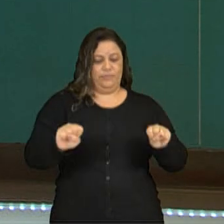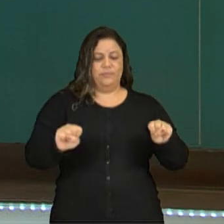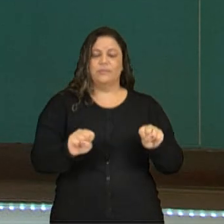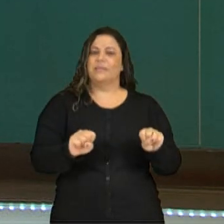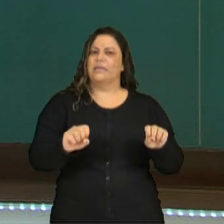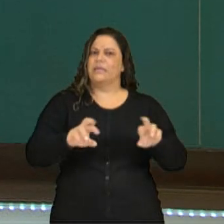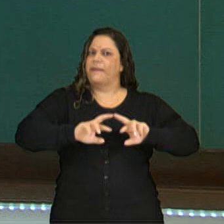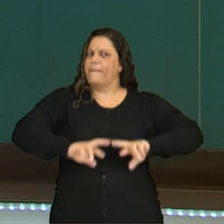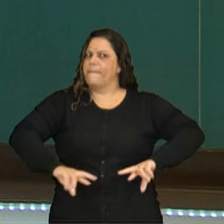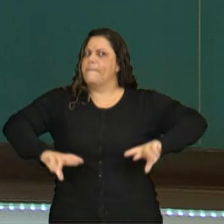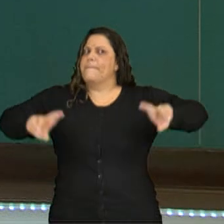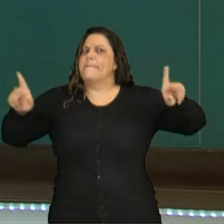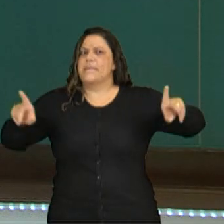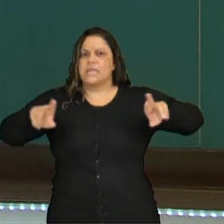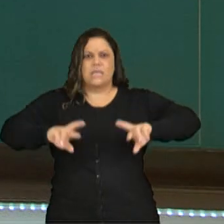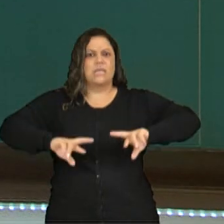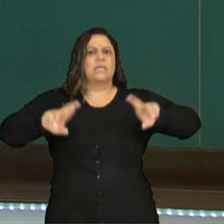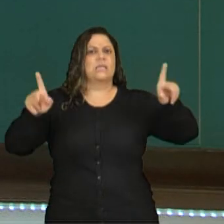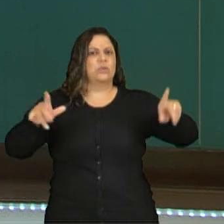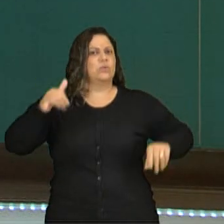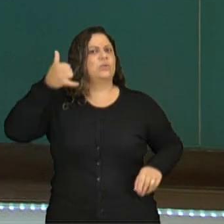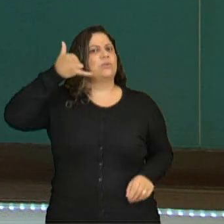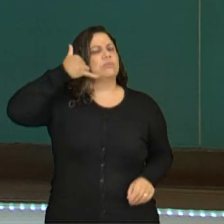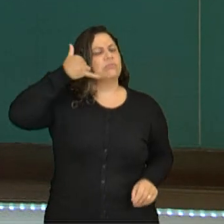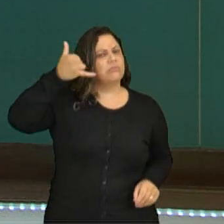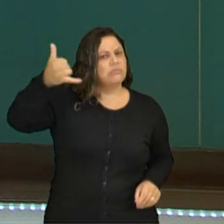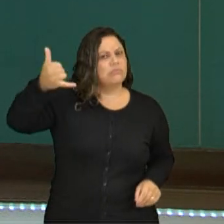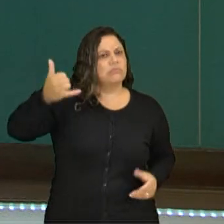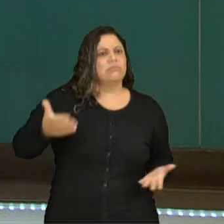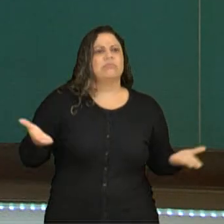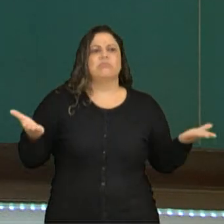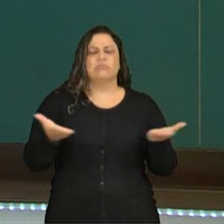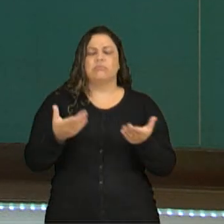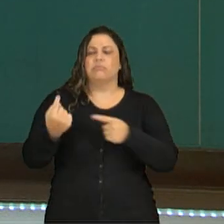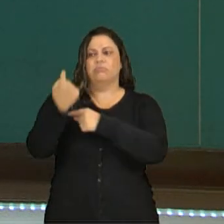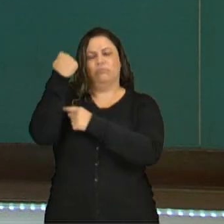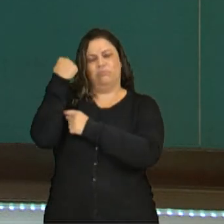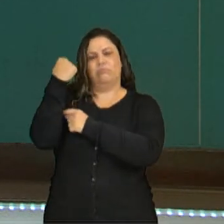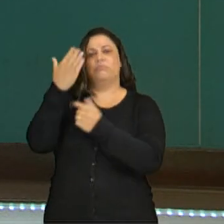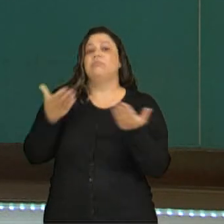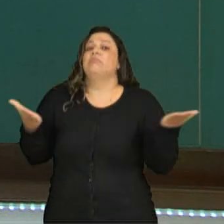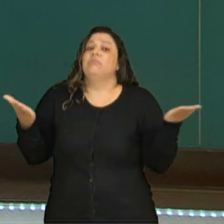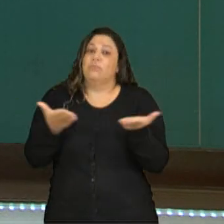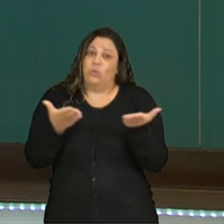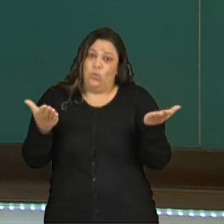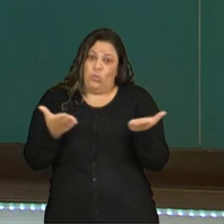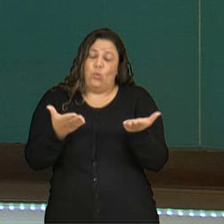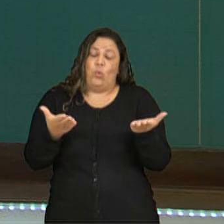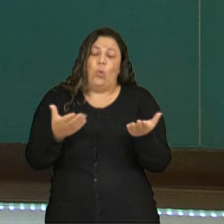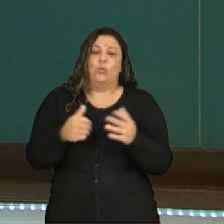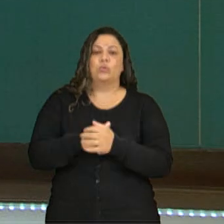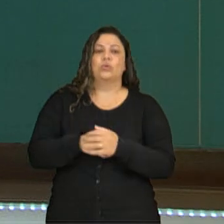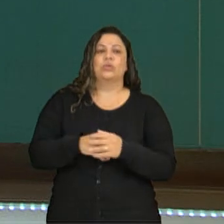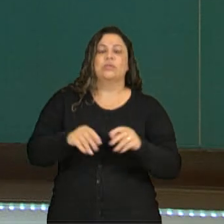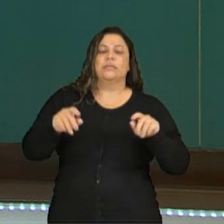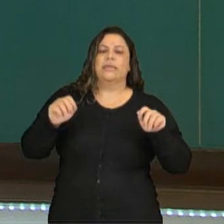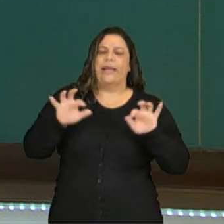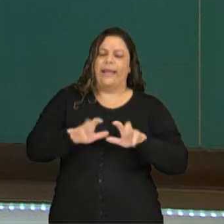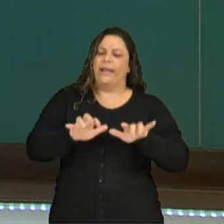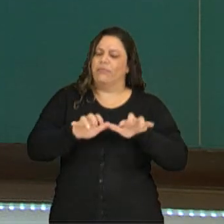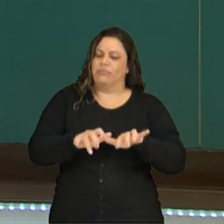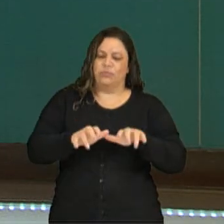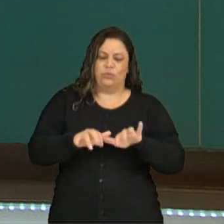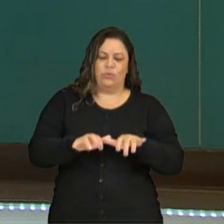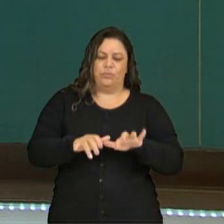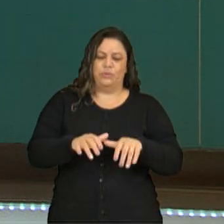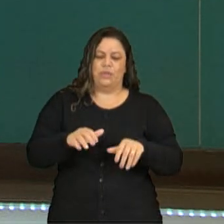muito diferente do que era o telefone celular antes. Hoje o smartphone, ele é praticamente um computador de